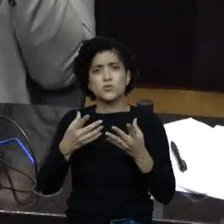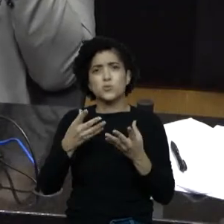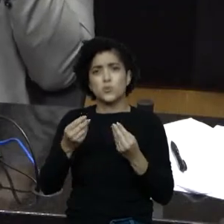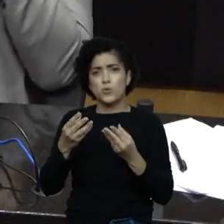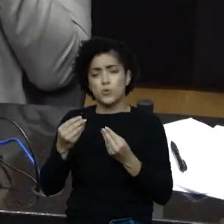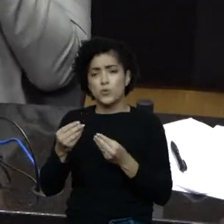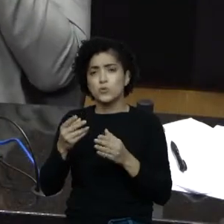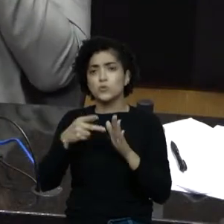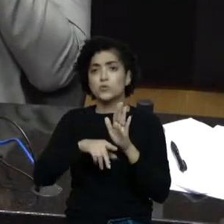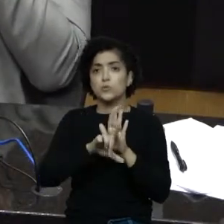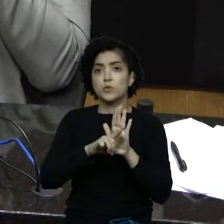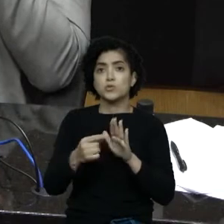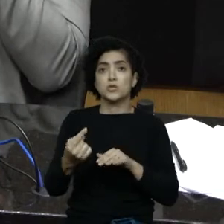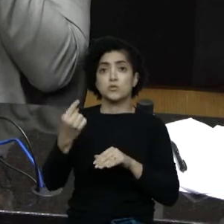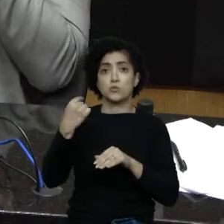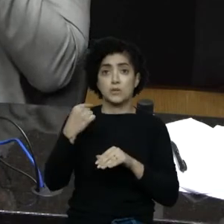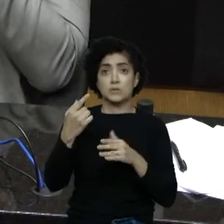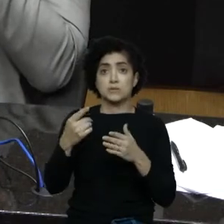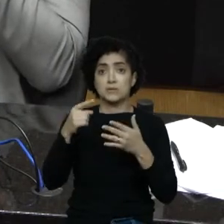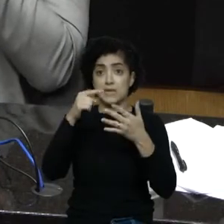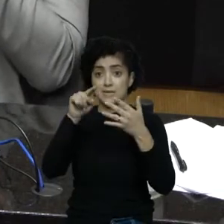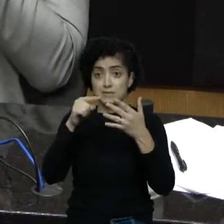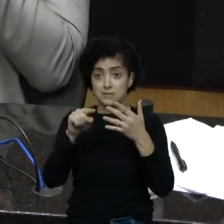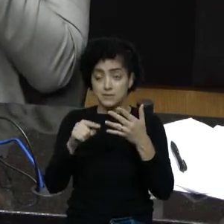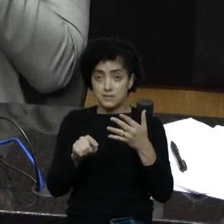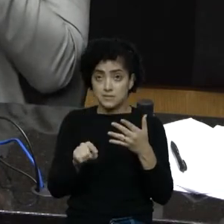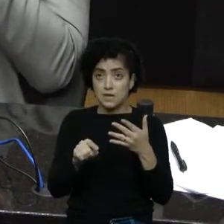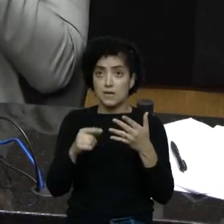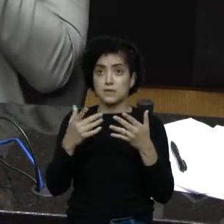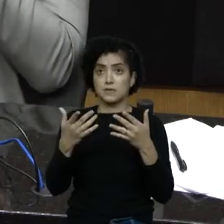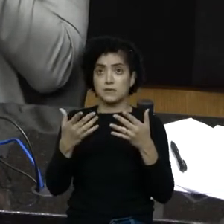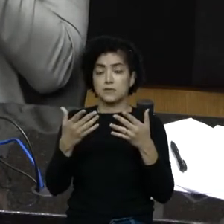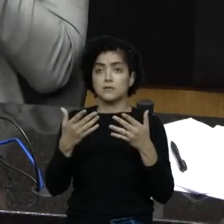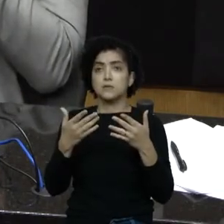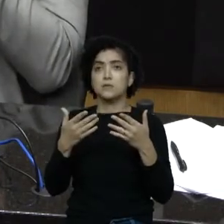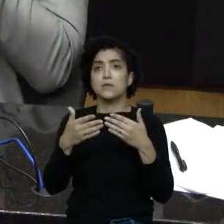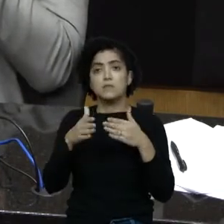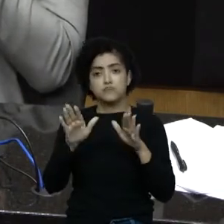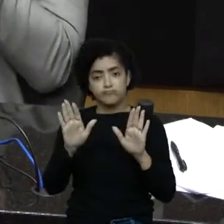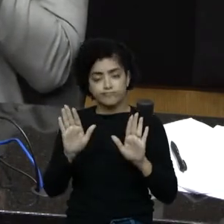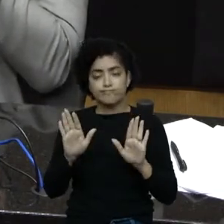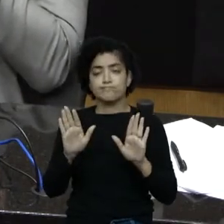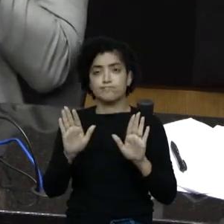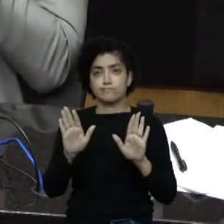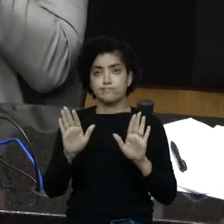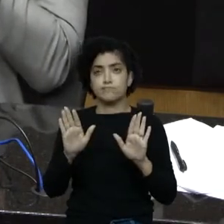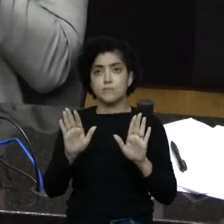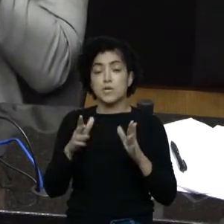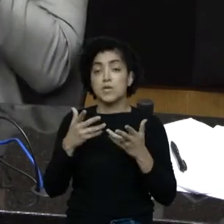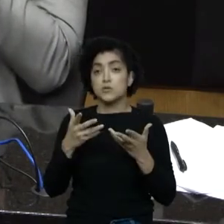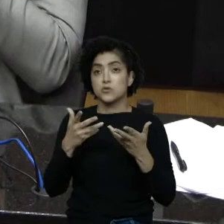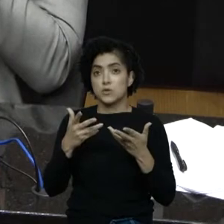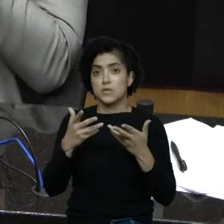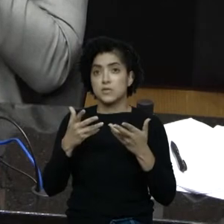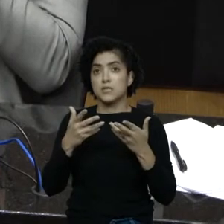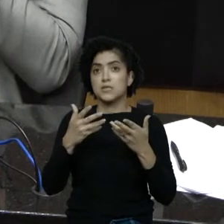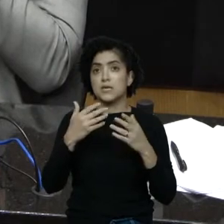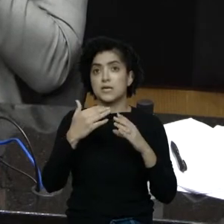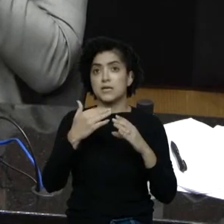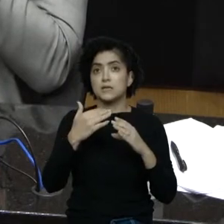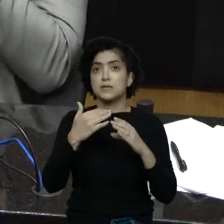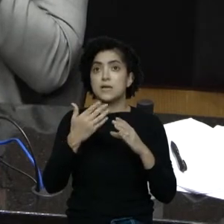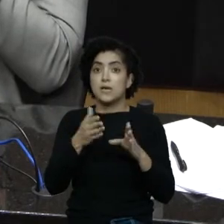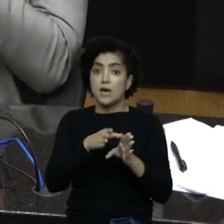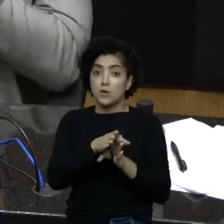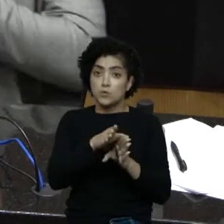projeto anterior e se destaque ele podemos abrir já foi amplamente eu só queria fazer encaminhamento de voto